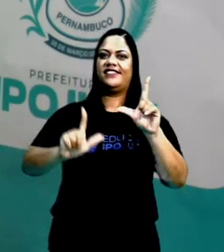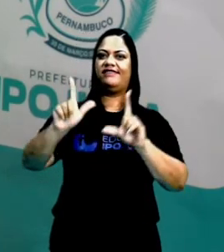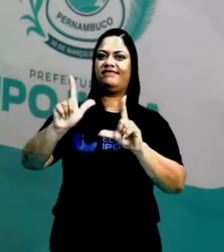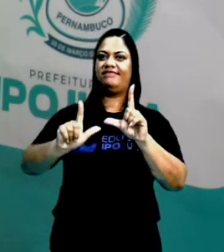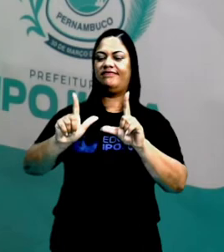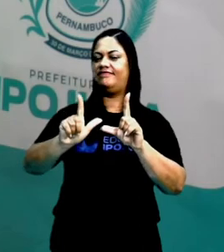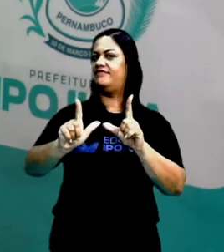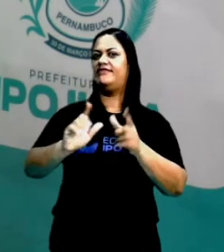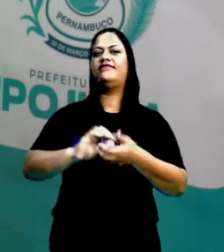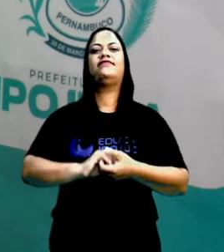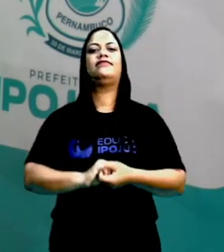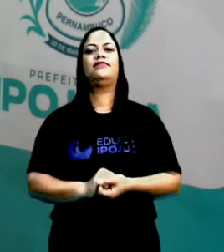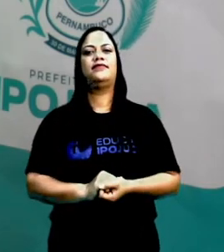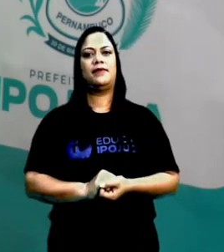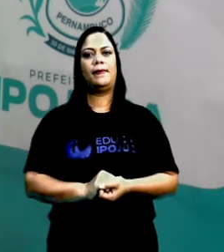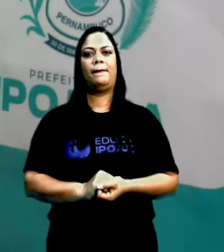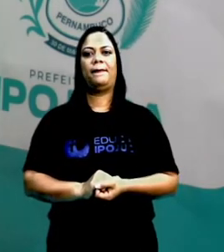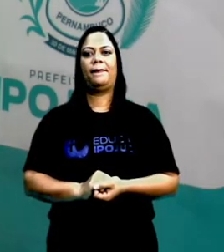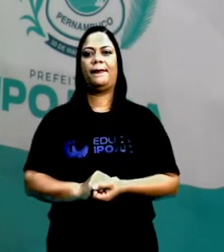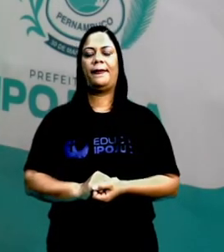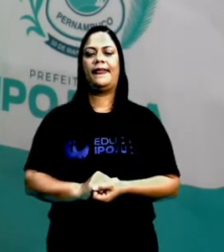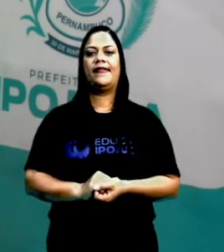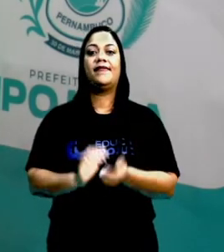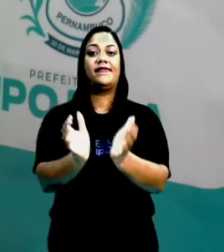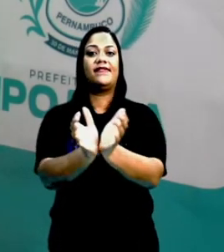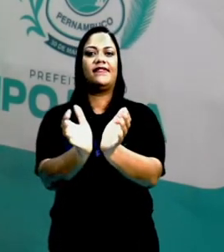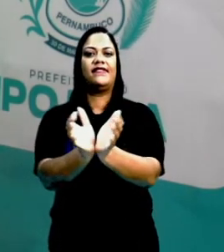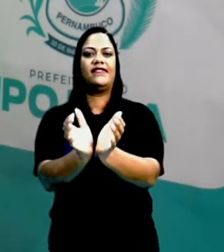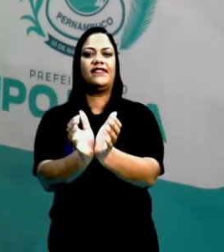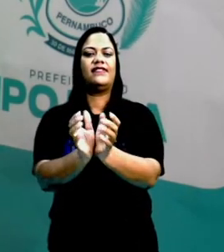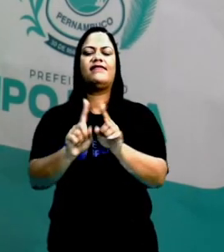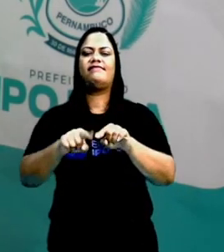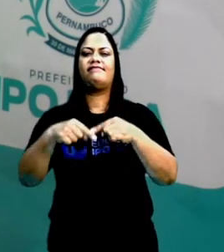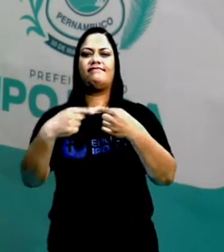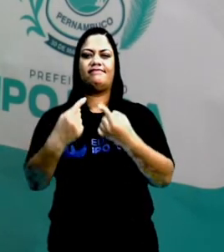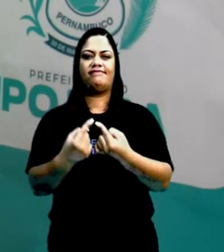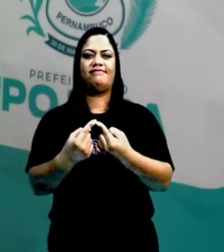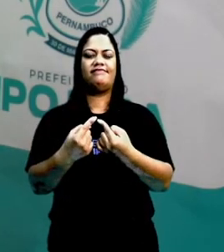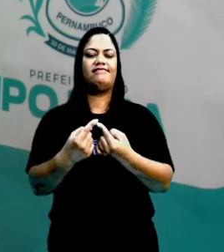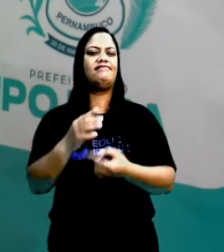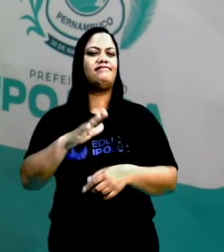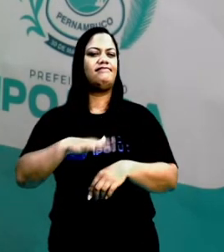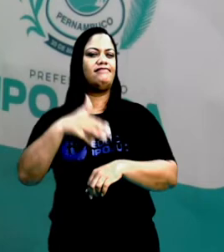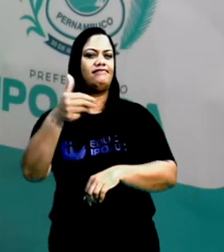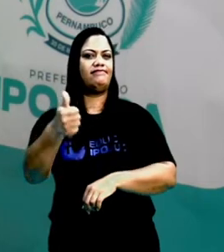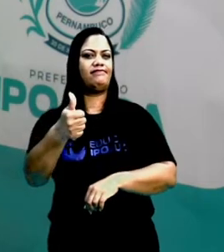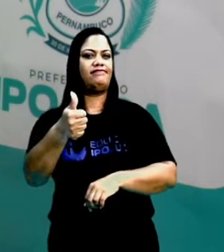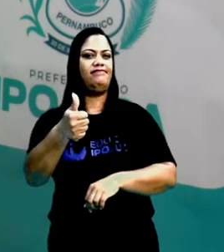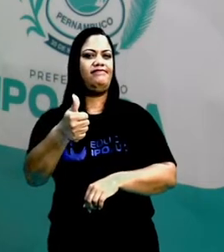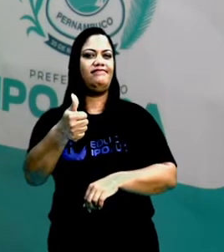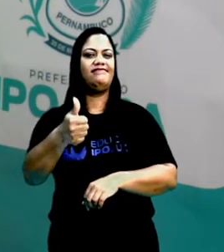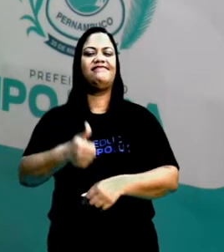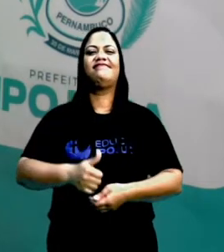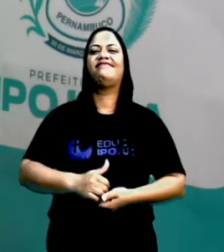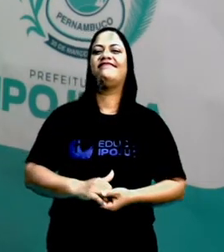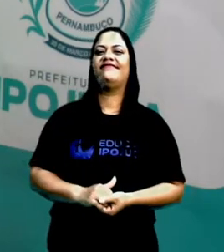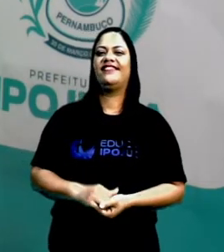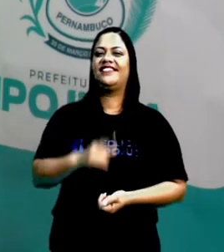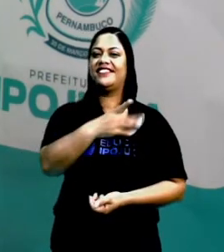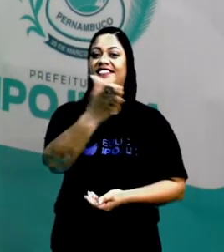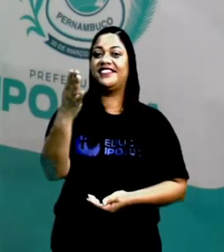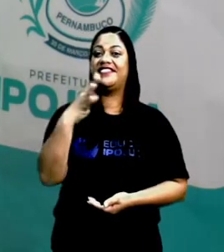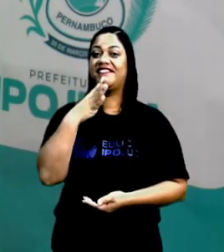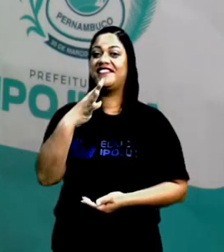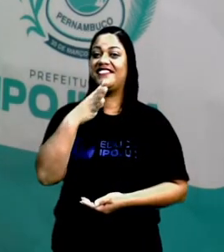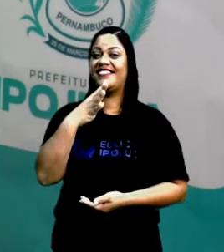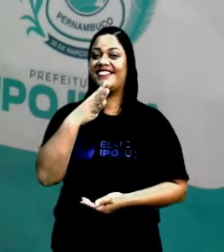em quadrinho. Os vídeos da história da Turma da Mônica, né? É mais interessante a gente ler as histórias. Quem aqui conhece